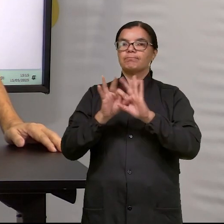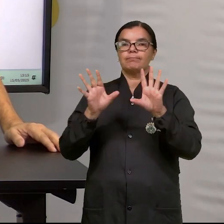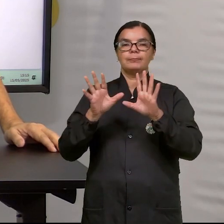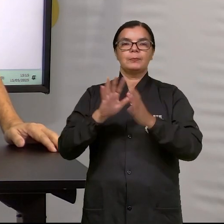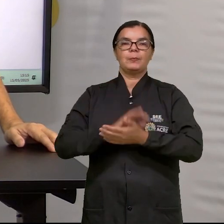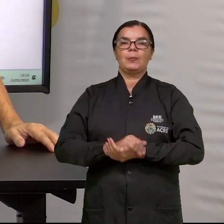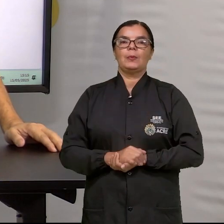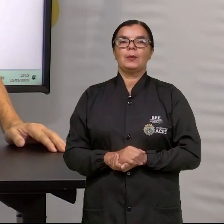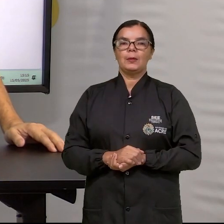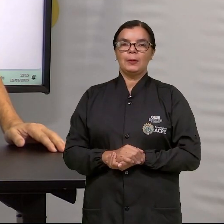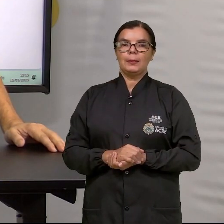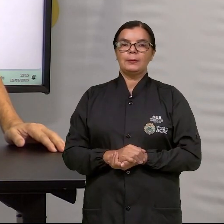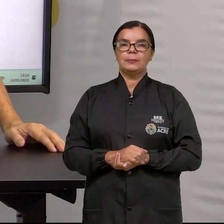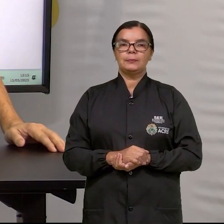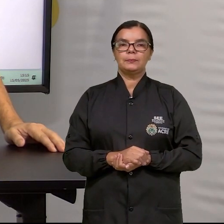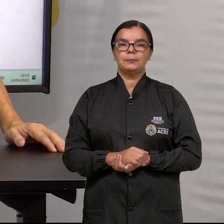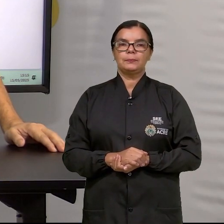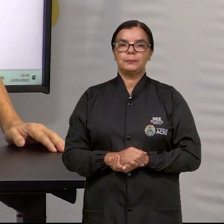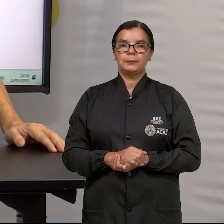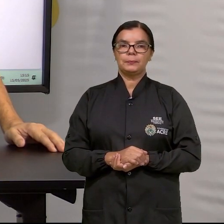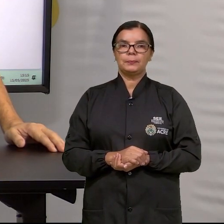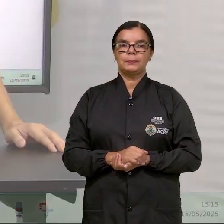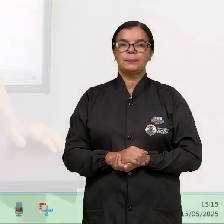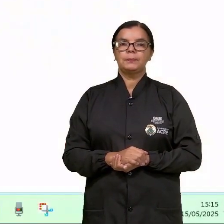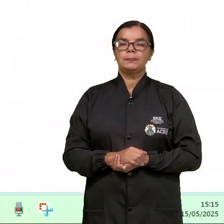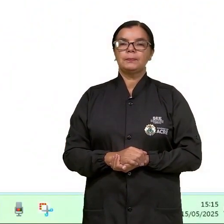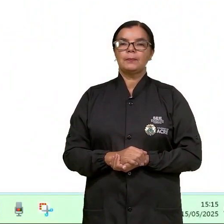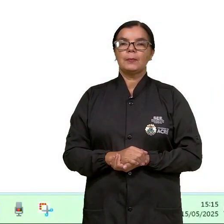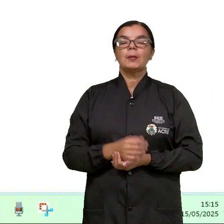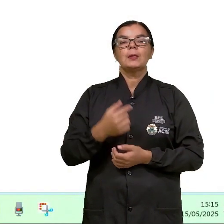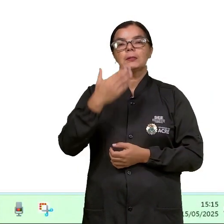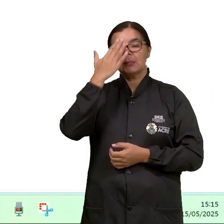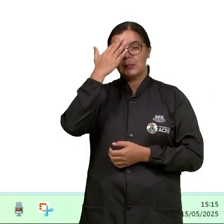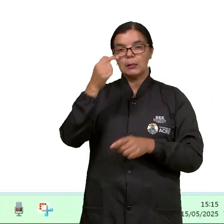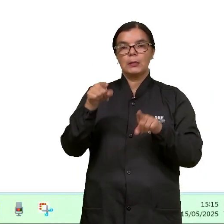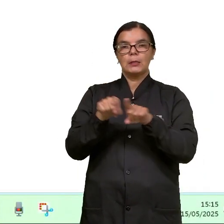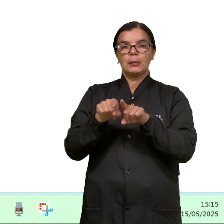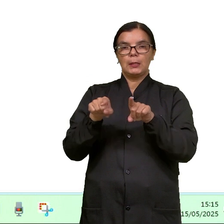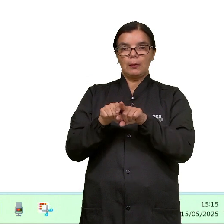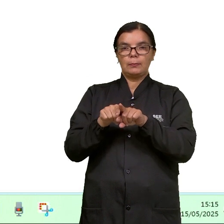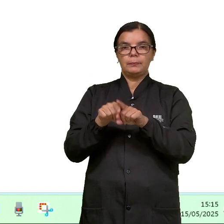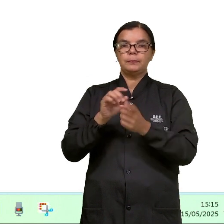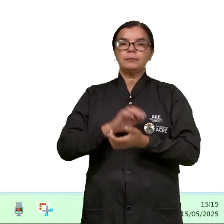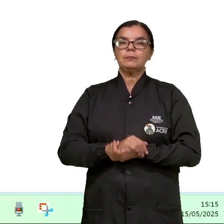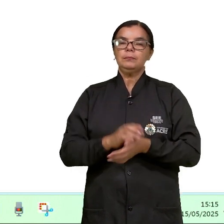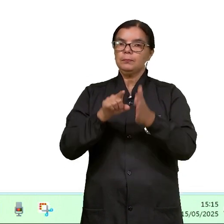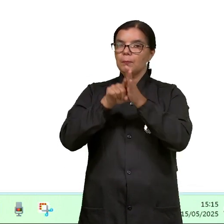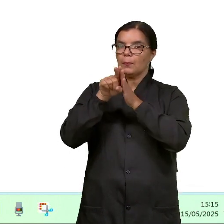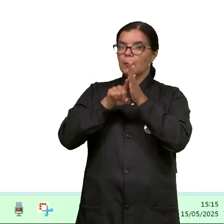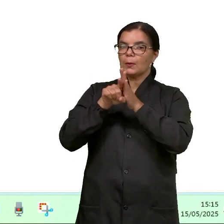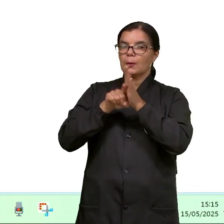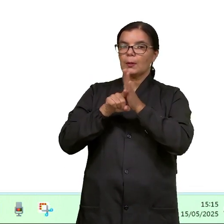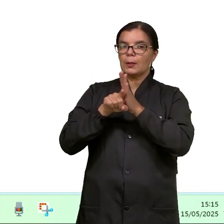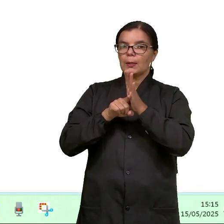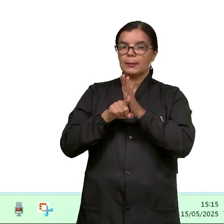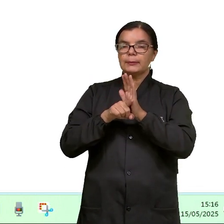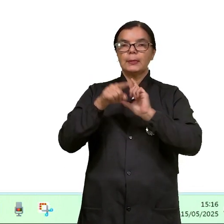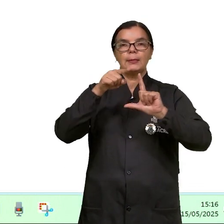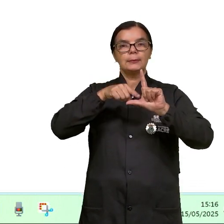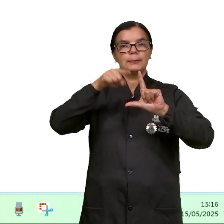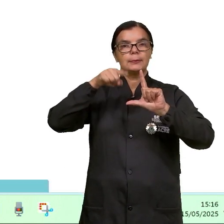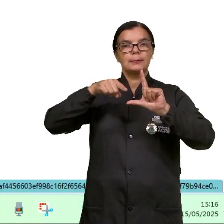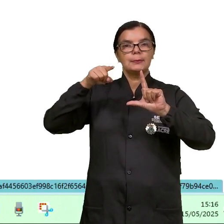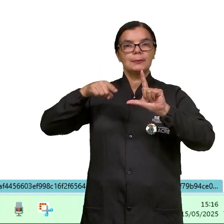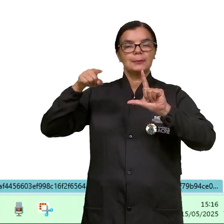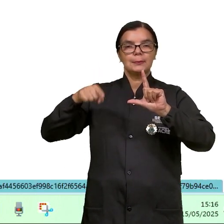em funcionamento aqui no nosso caso. O SEI também tem aqui na mesma barra de pesquisa, eu tenho aqui, ó, estatísticas,